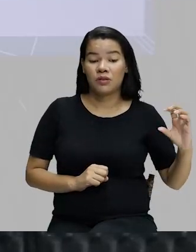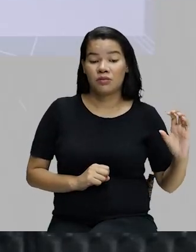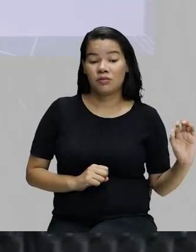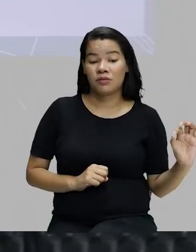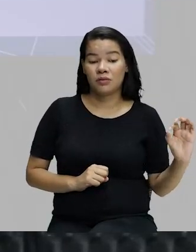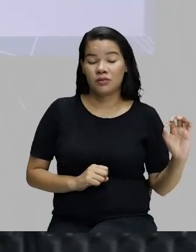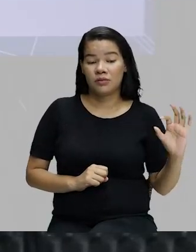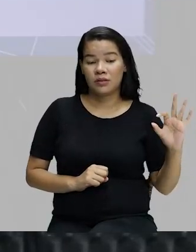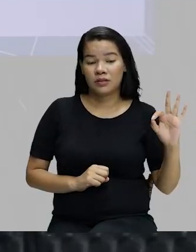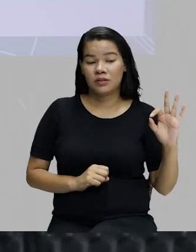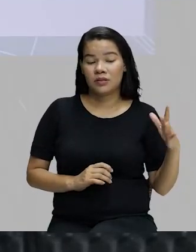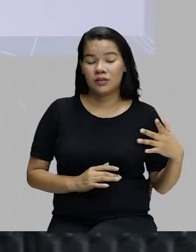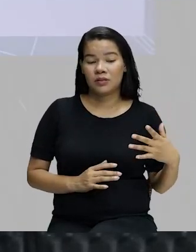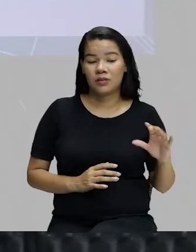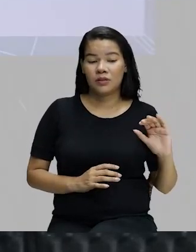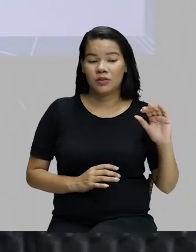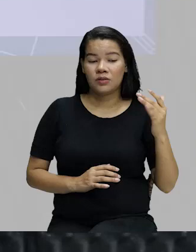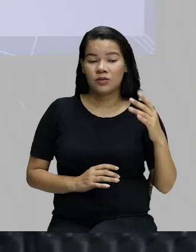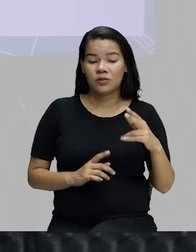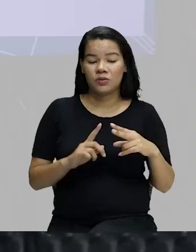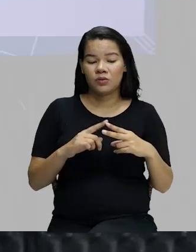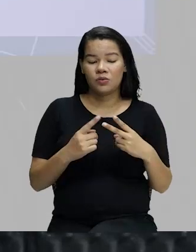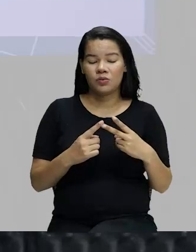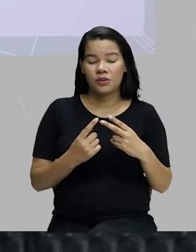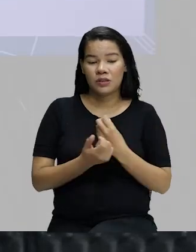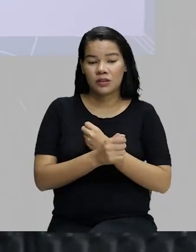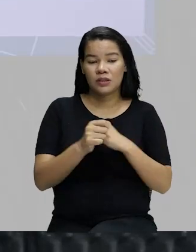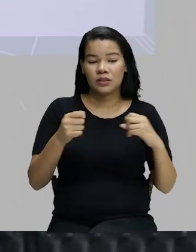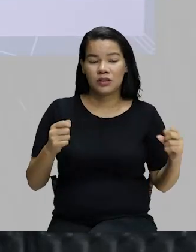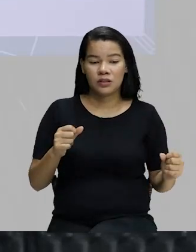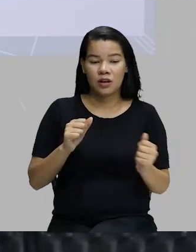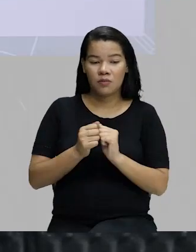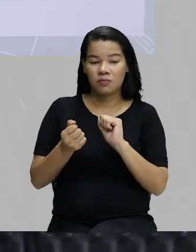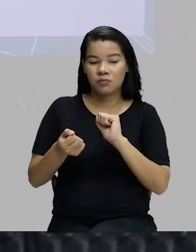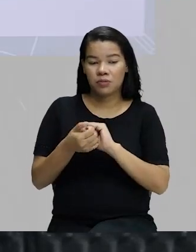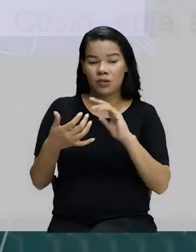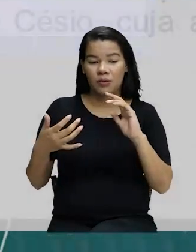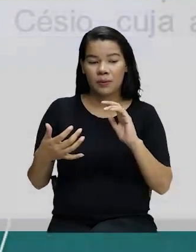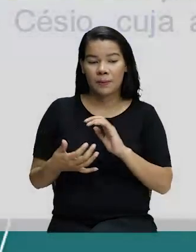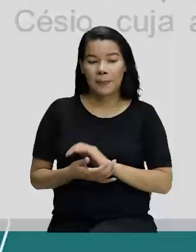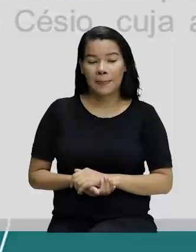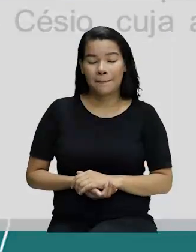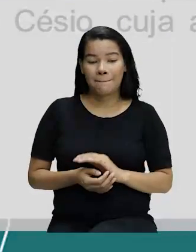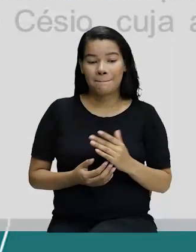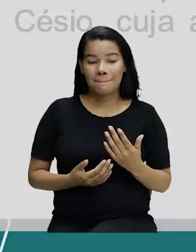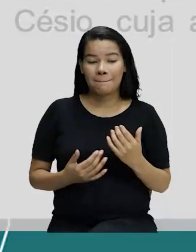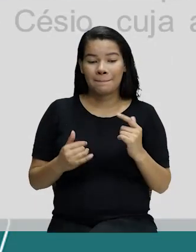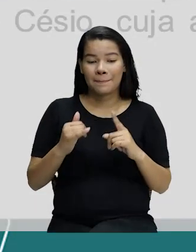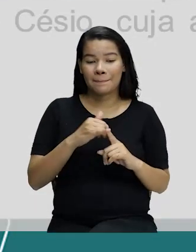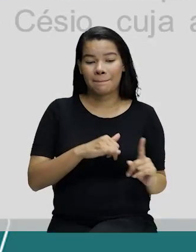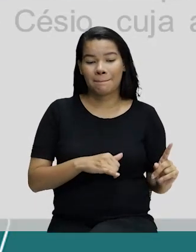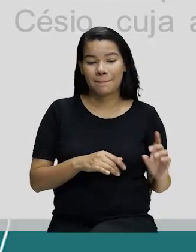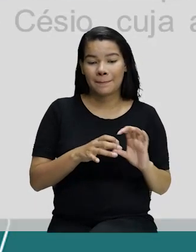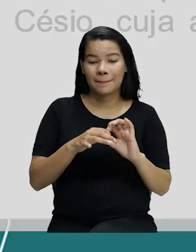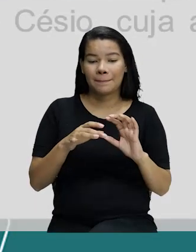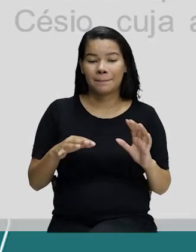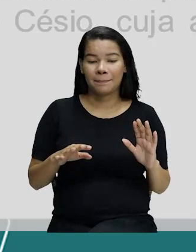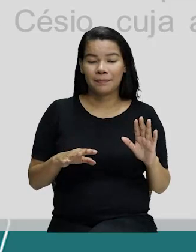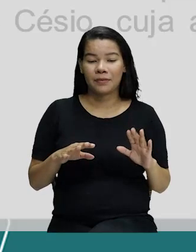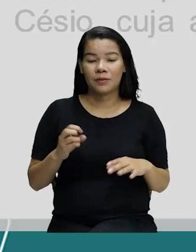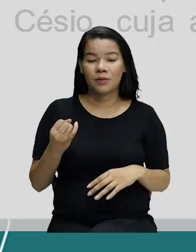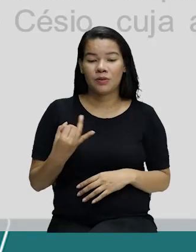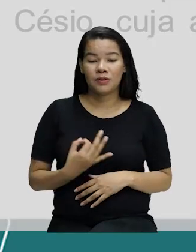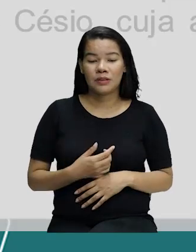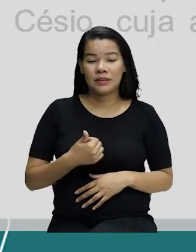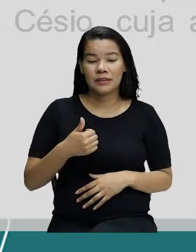verdade, aconteceram duas grandes explosões. O acidente, olha só, liberou uma quantidade de